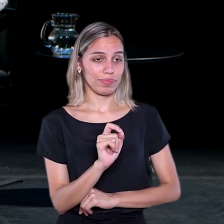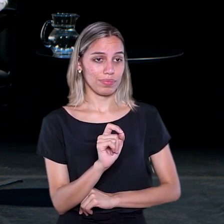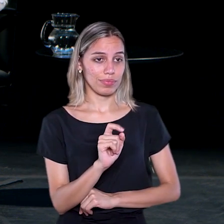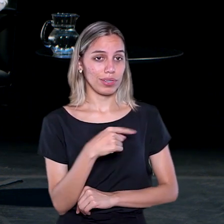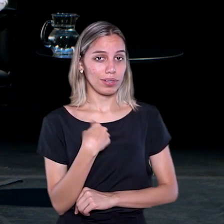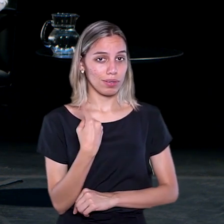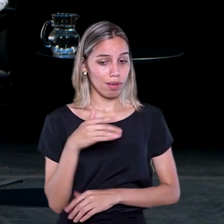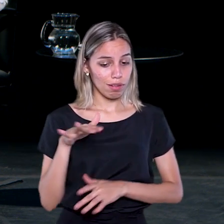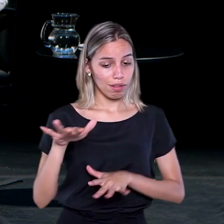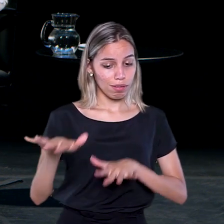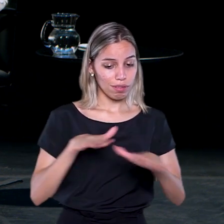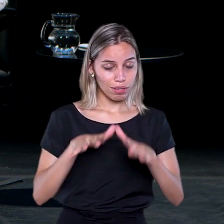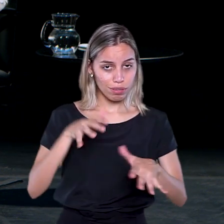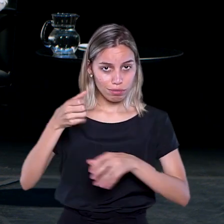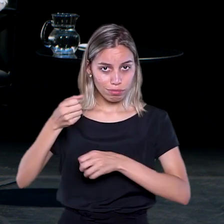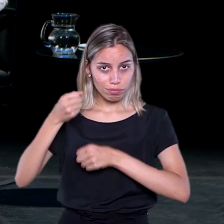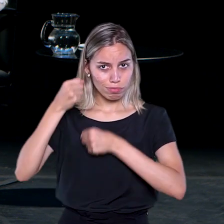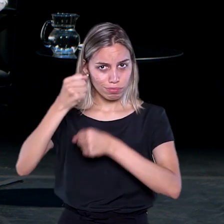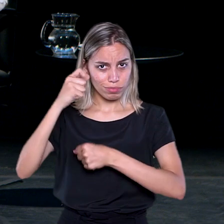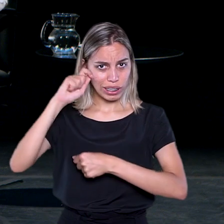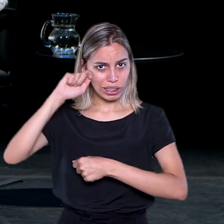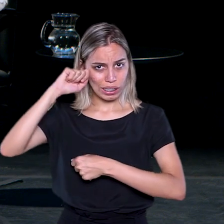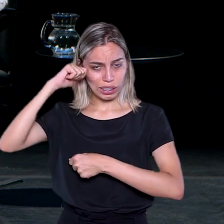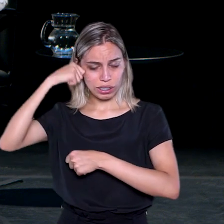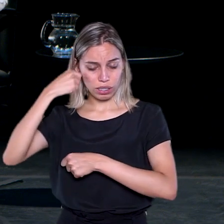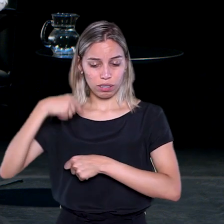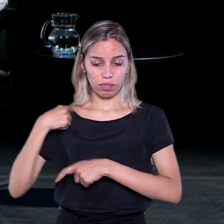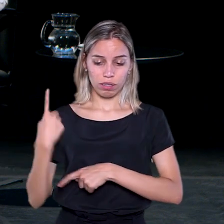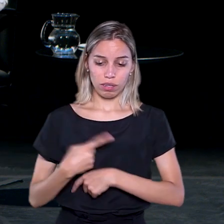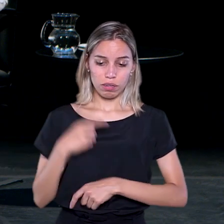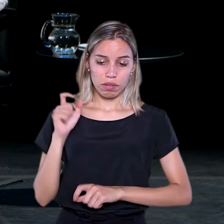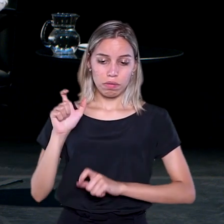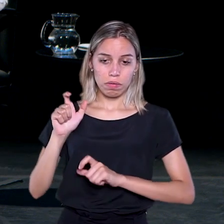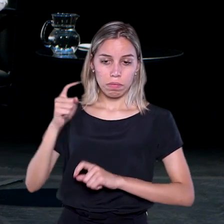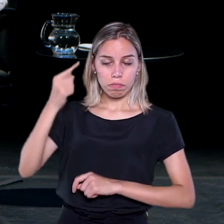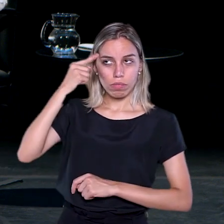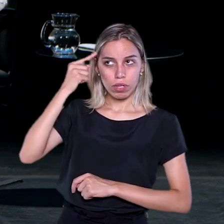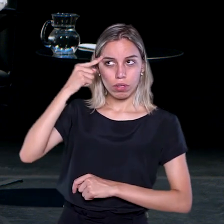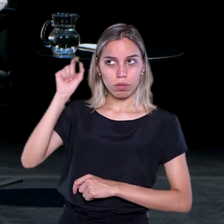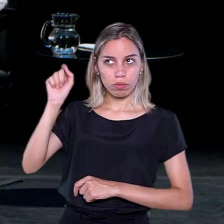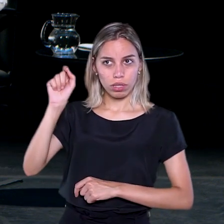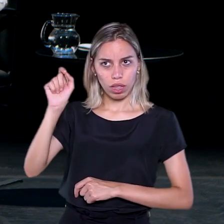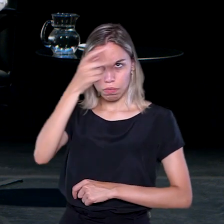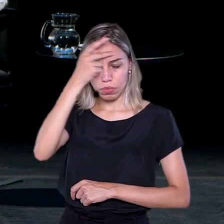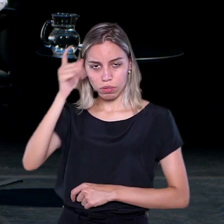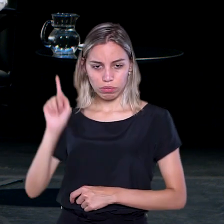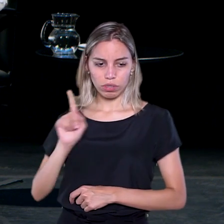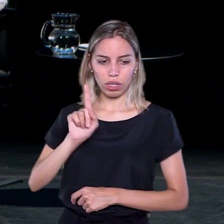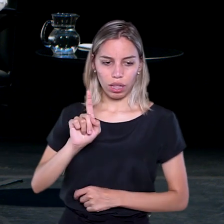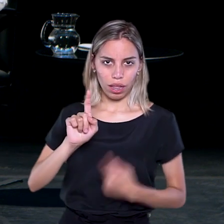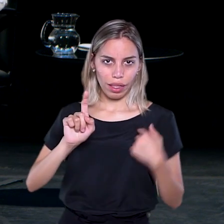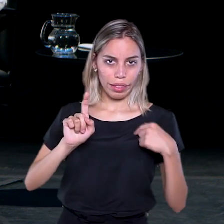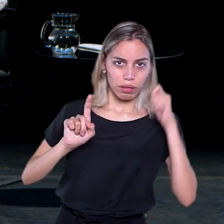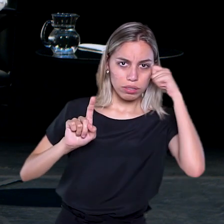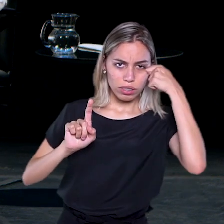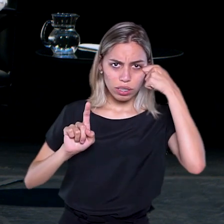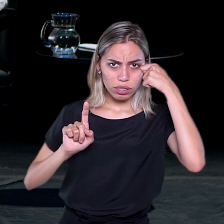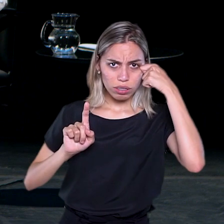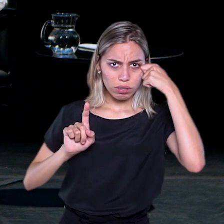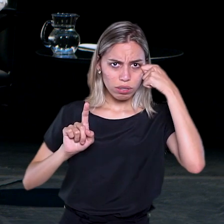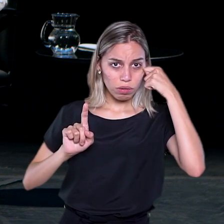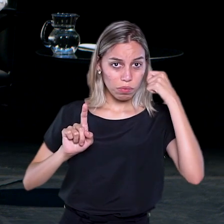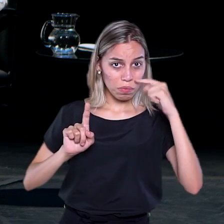nós, movimentos negros, de um modo geral, pensamos, né, que ninguém ia querer se autodeclarar negro, né? Ninguém quer sofrer